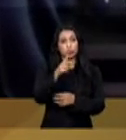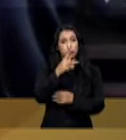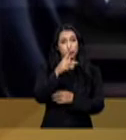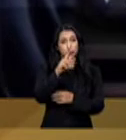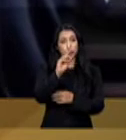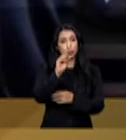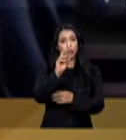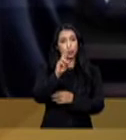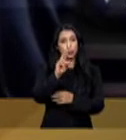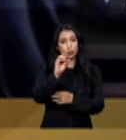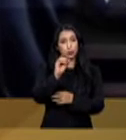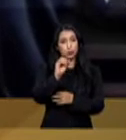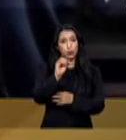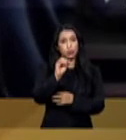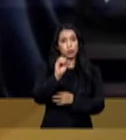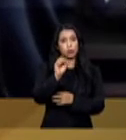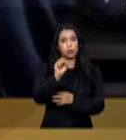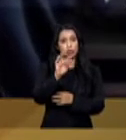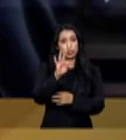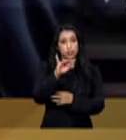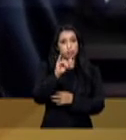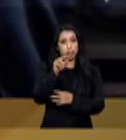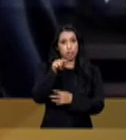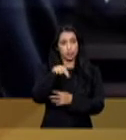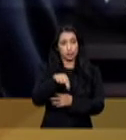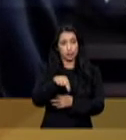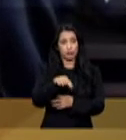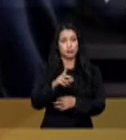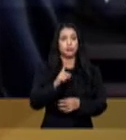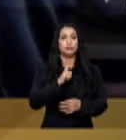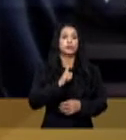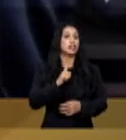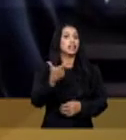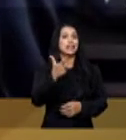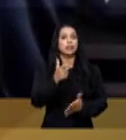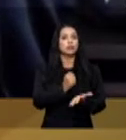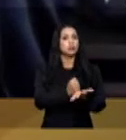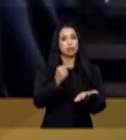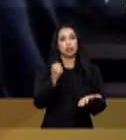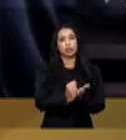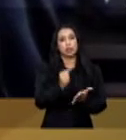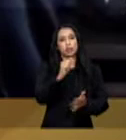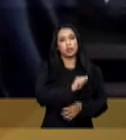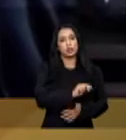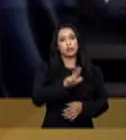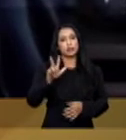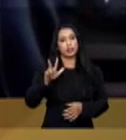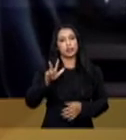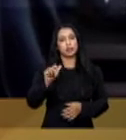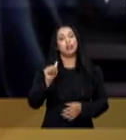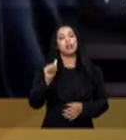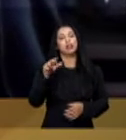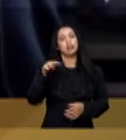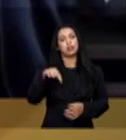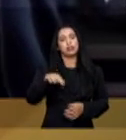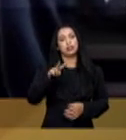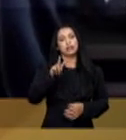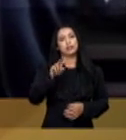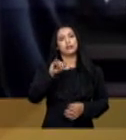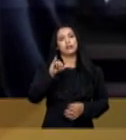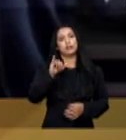sem o devido registro junto à Agência Nacional de Vigilância Sanitária. Portanto,